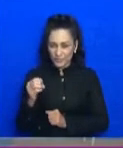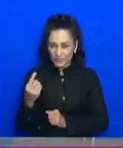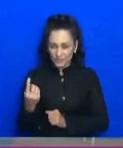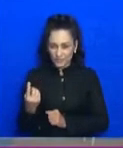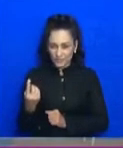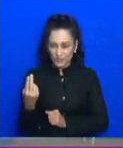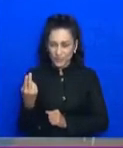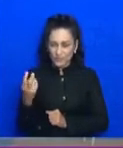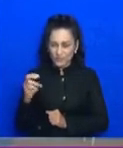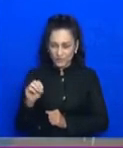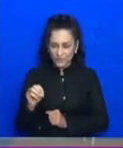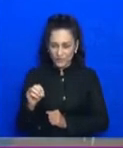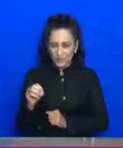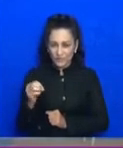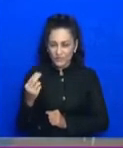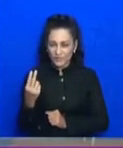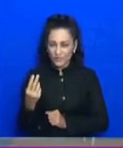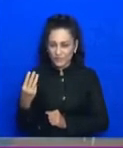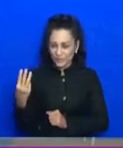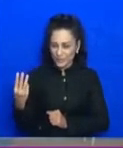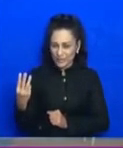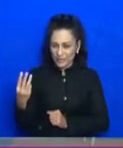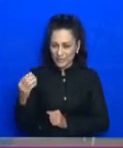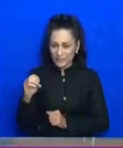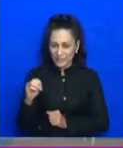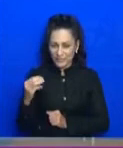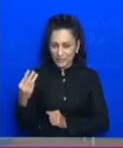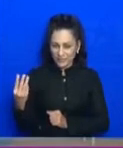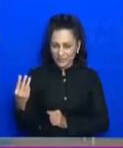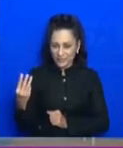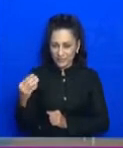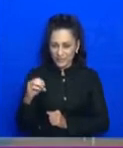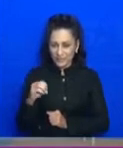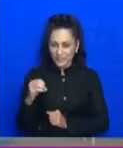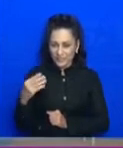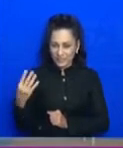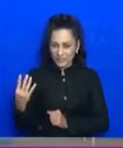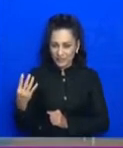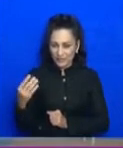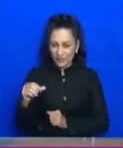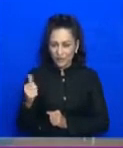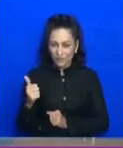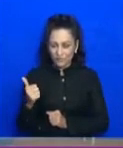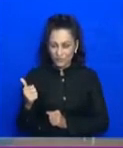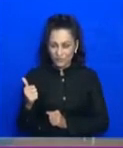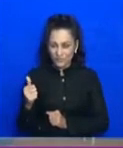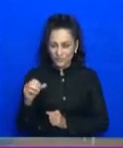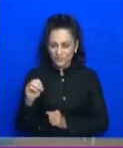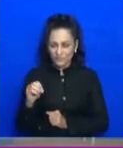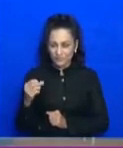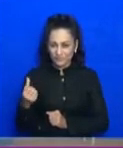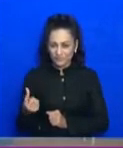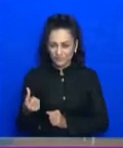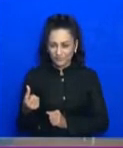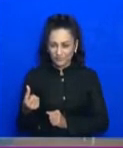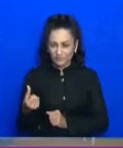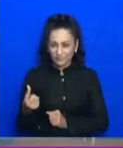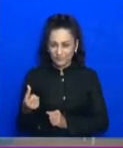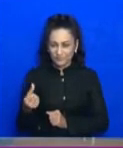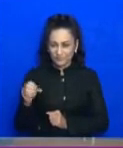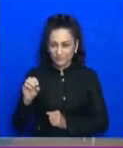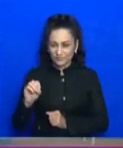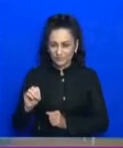01, 20, 23, 03, 04, 11,